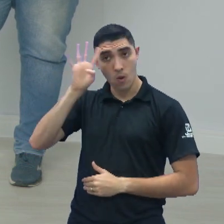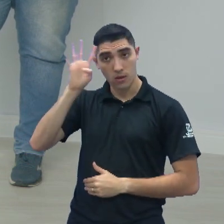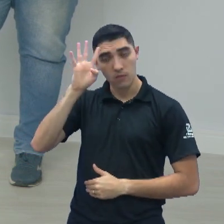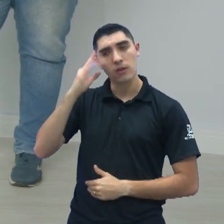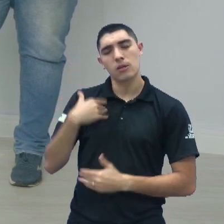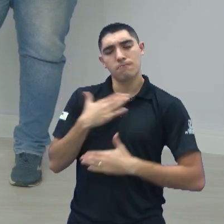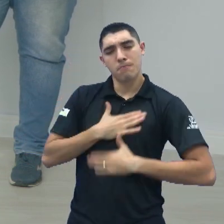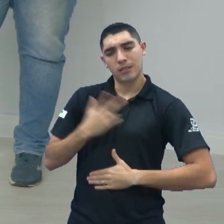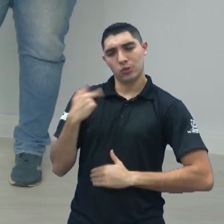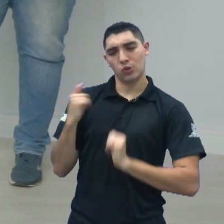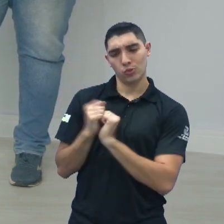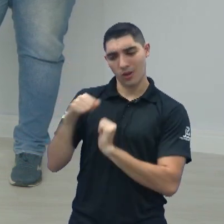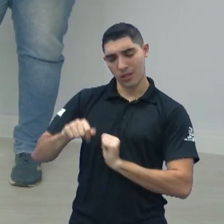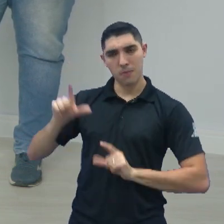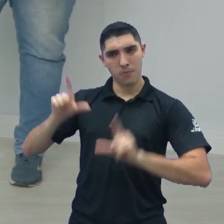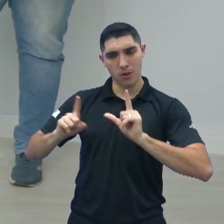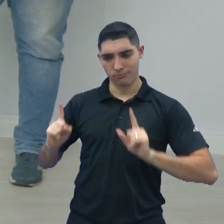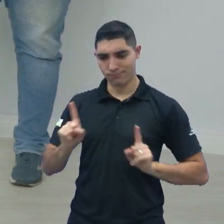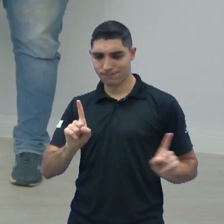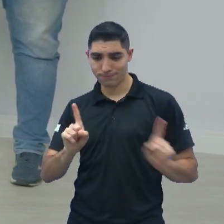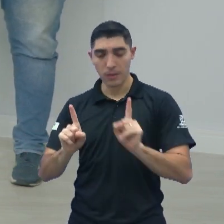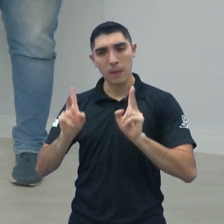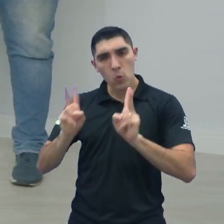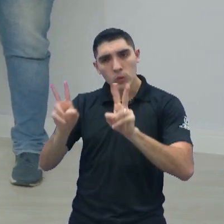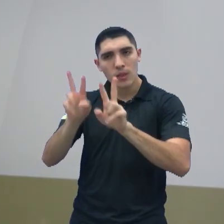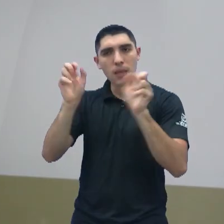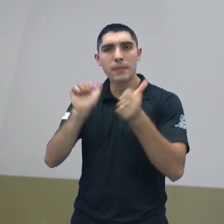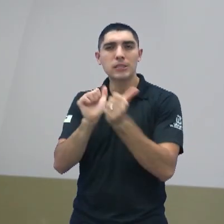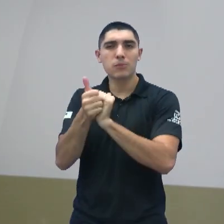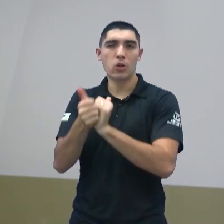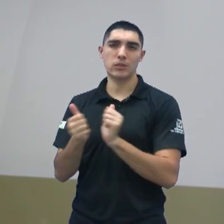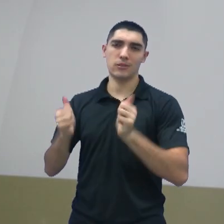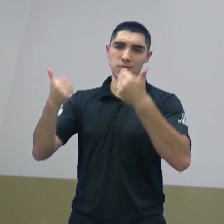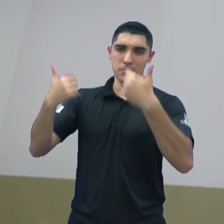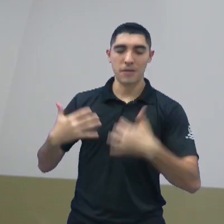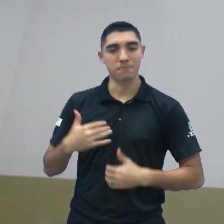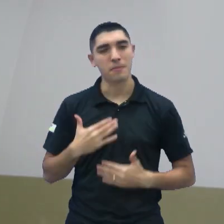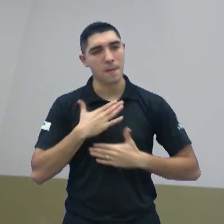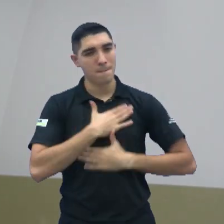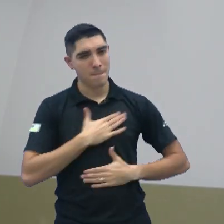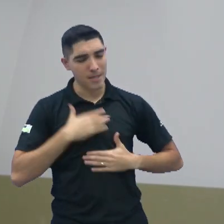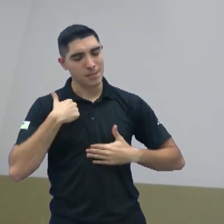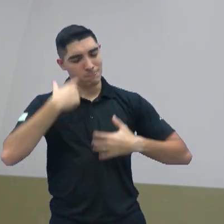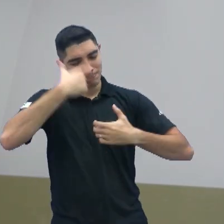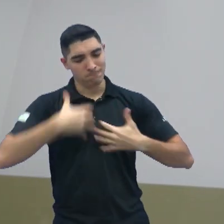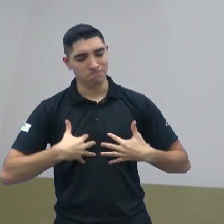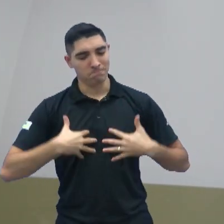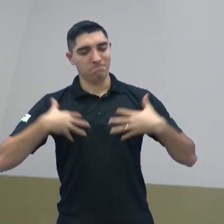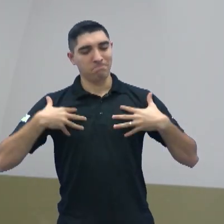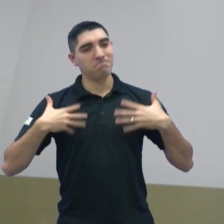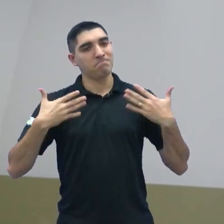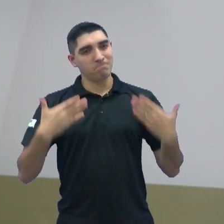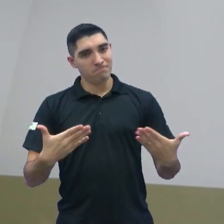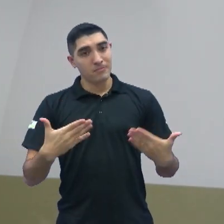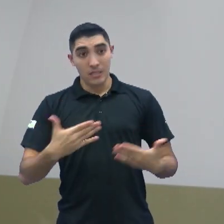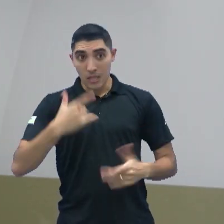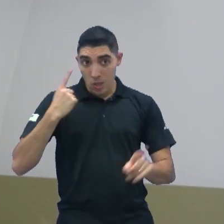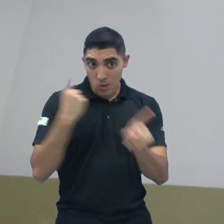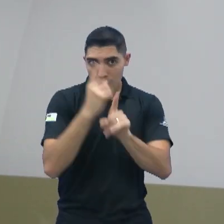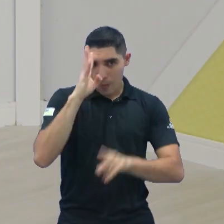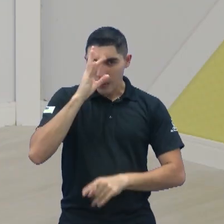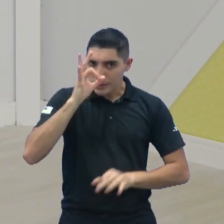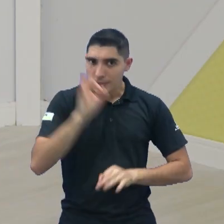quarta-feira para a gente falar muito mais dos esportes aqui da nossa cidade. Prazer e a honra foi toda minha, Vieira, e com certeza, quarta-feira estamos de